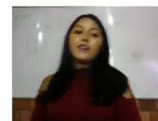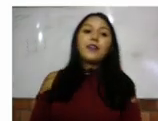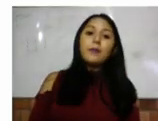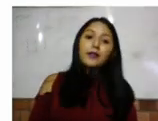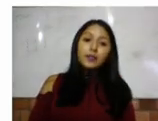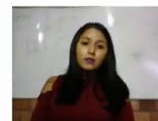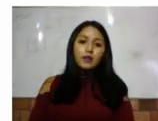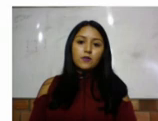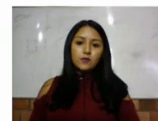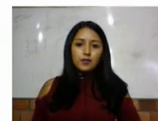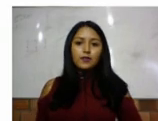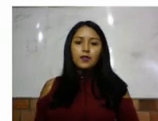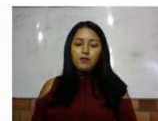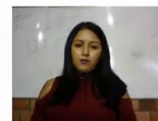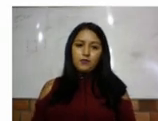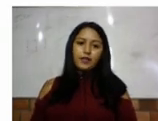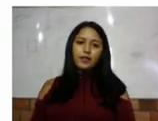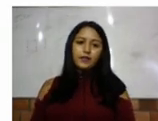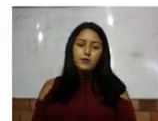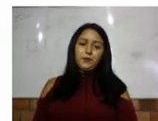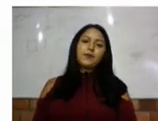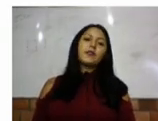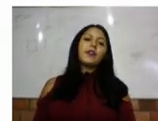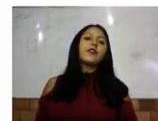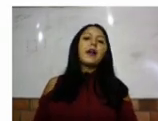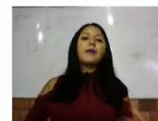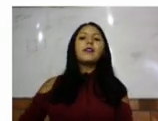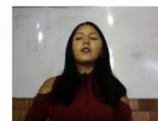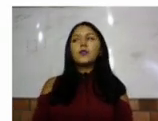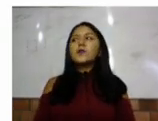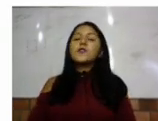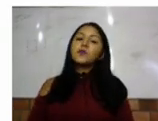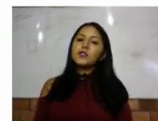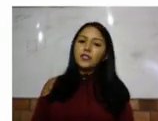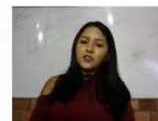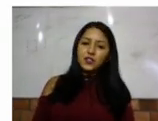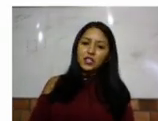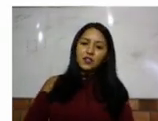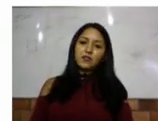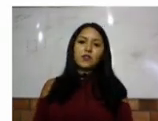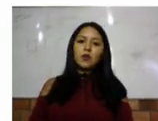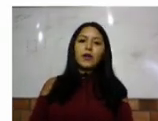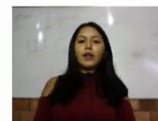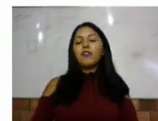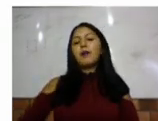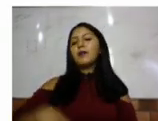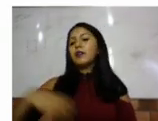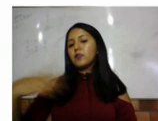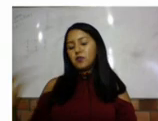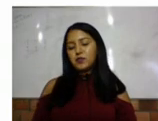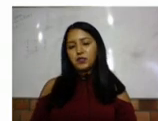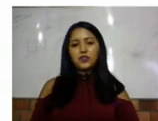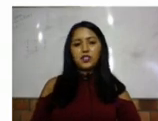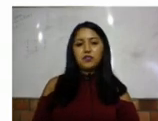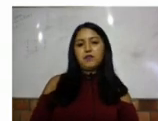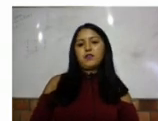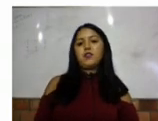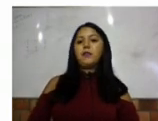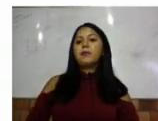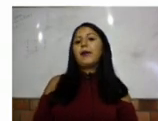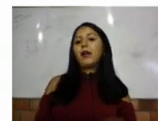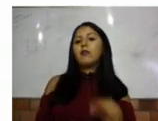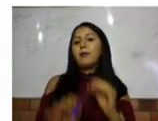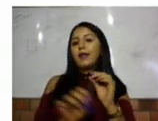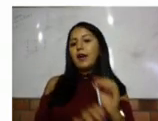outro assunto feminino de los sustantivos que é isso feminino dos substantivos como é que é o feminino dos substantivos